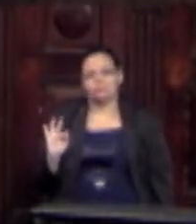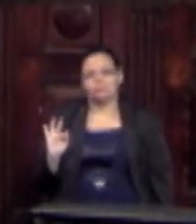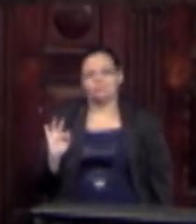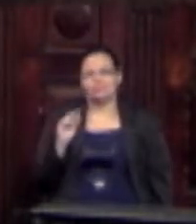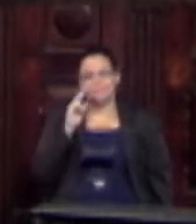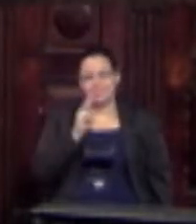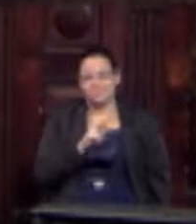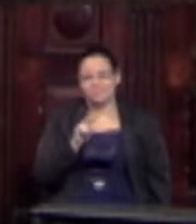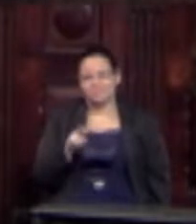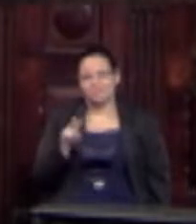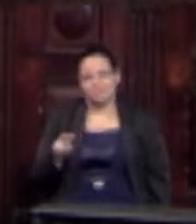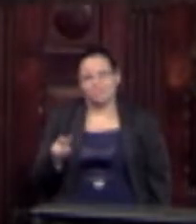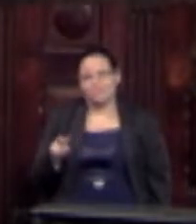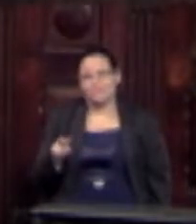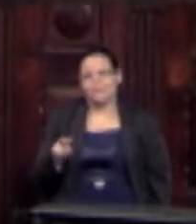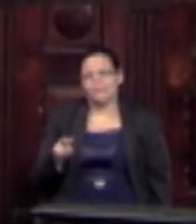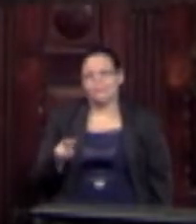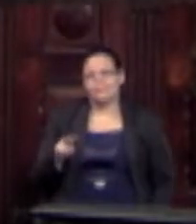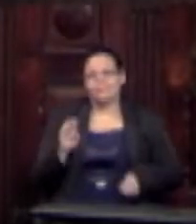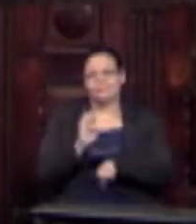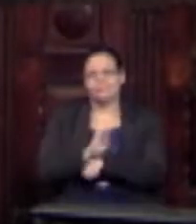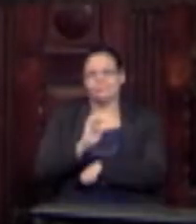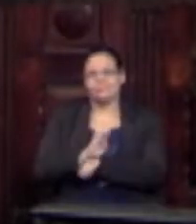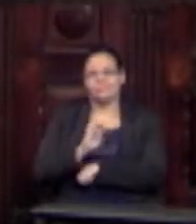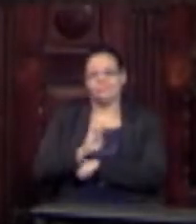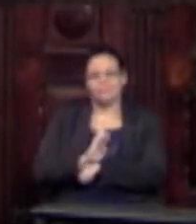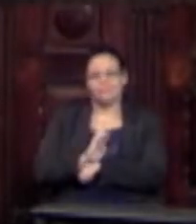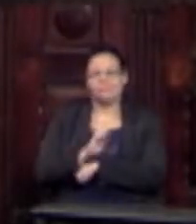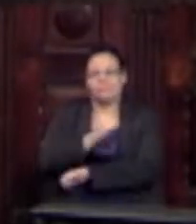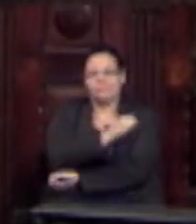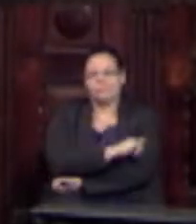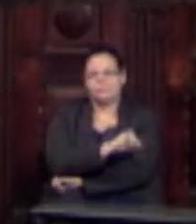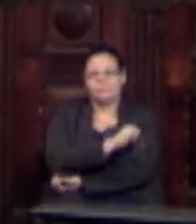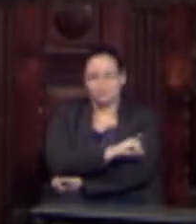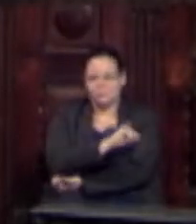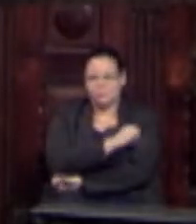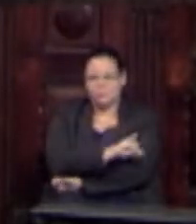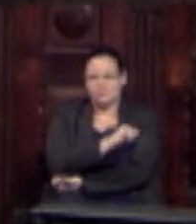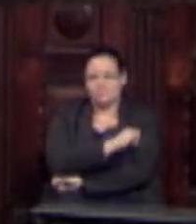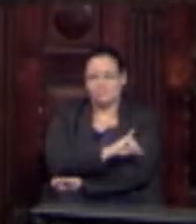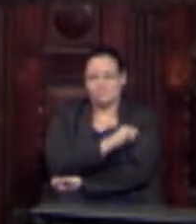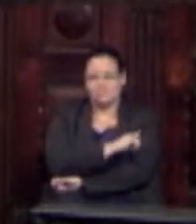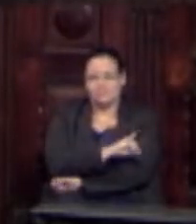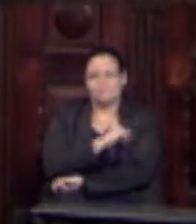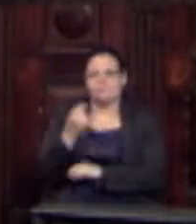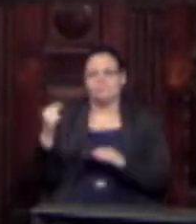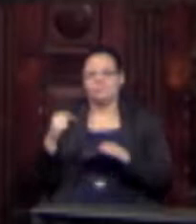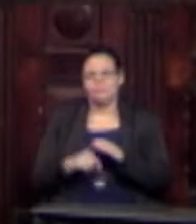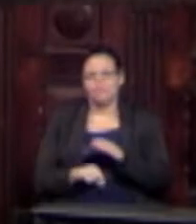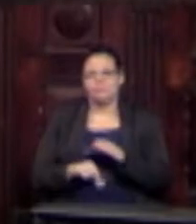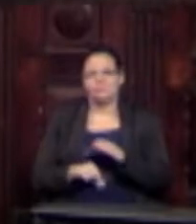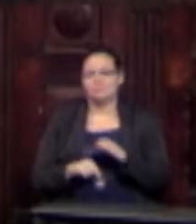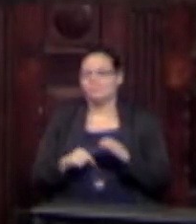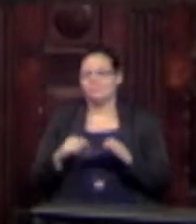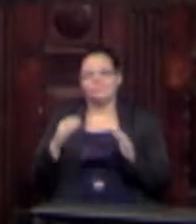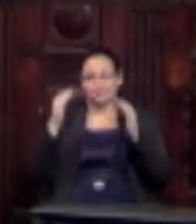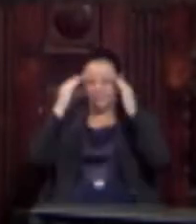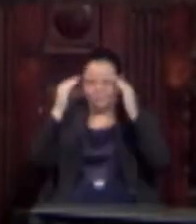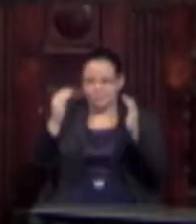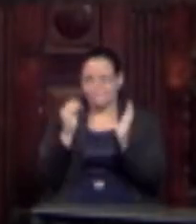vem olhando o Estado do Rio de Janeiro em profundo